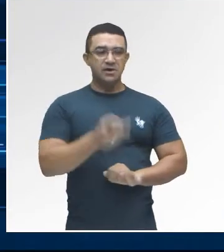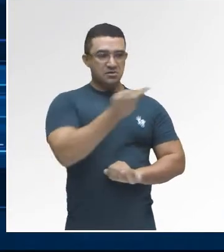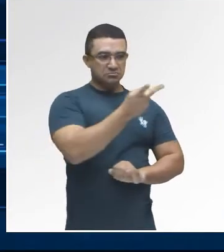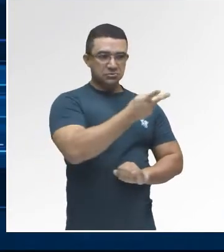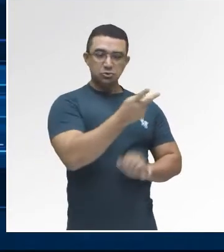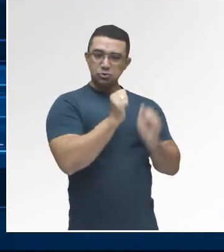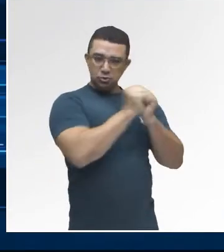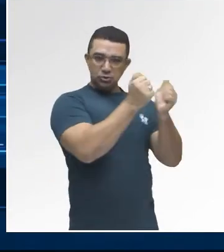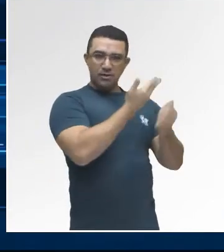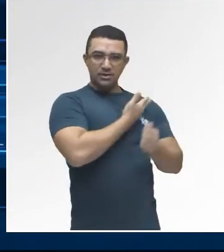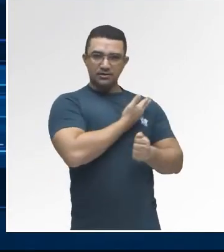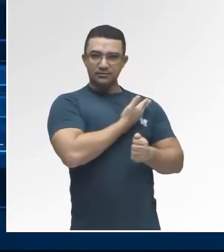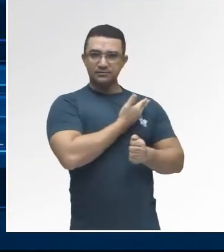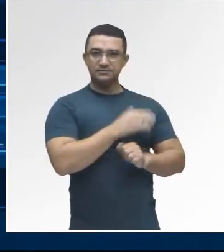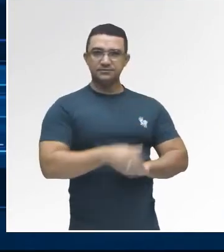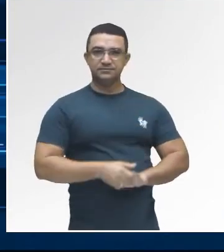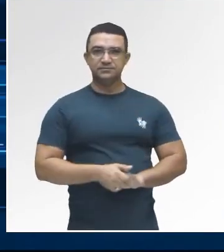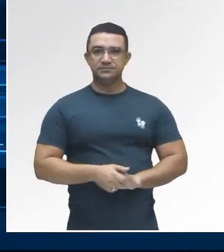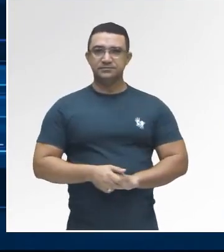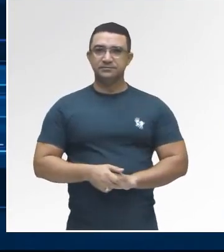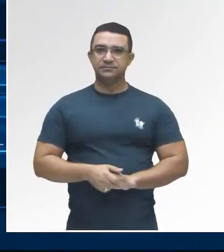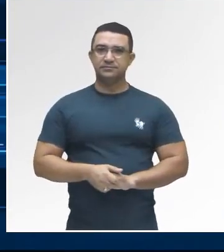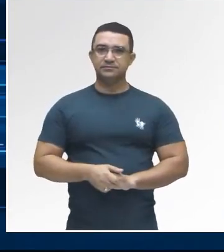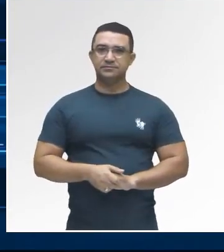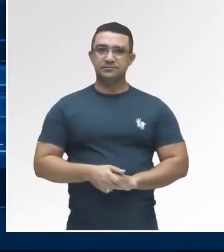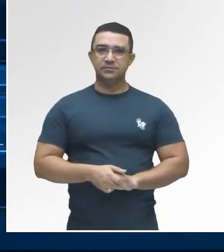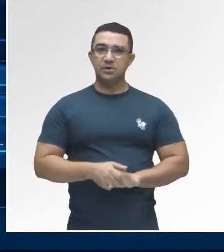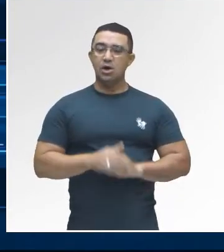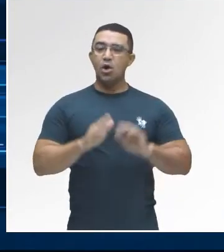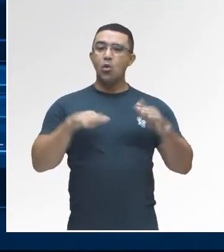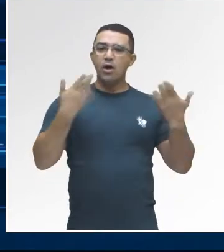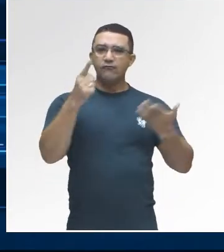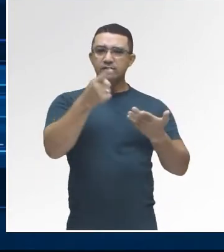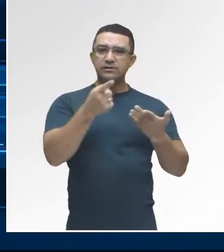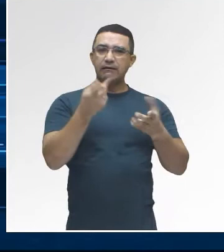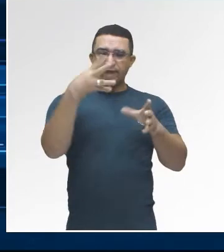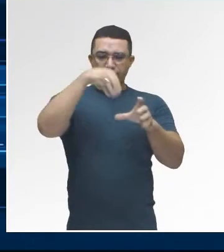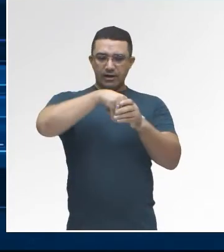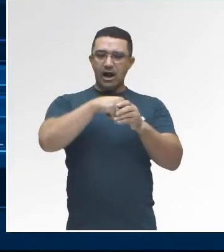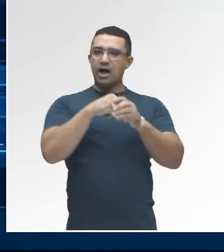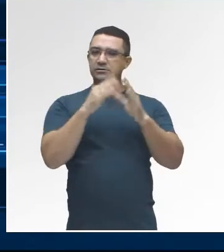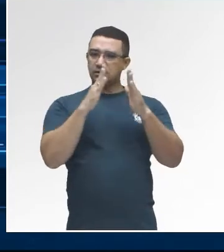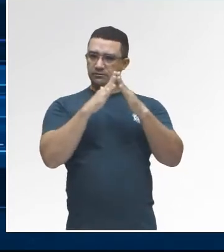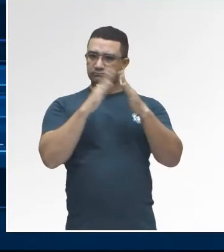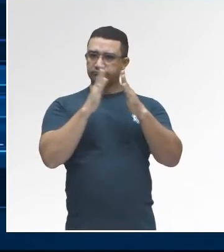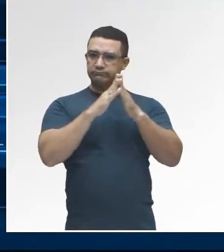alguém. Outstay, quando você fica muito tempo na casa de uma visita.